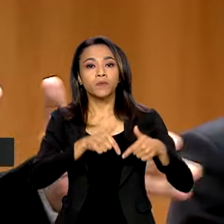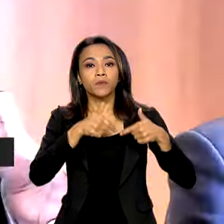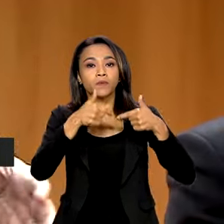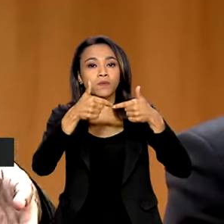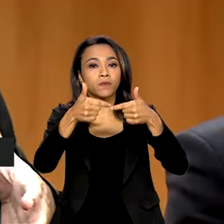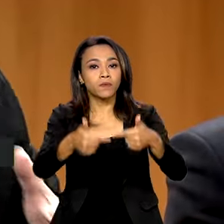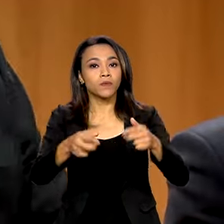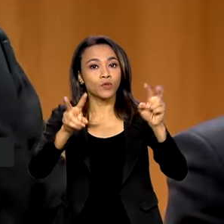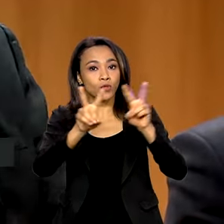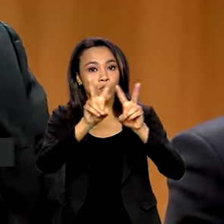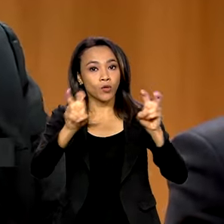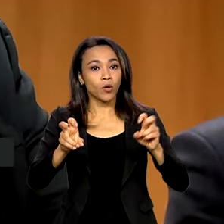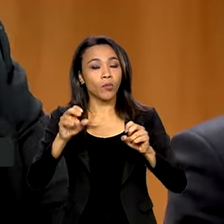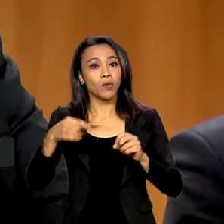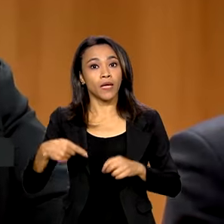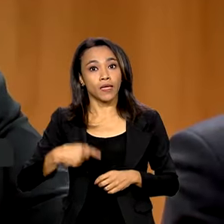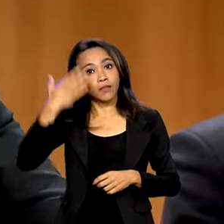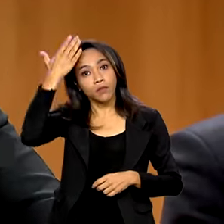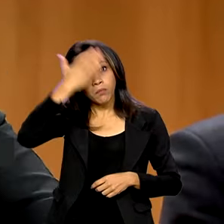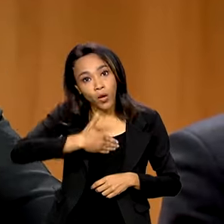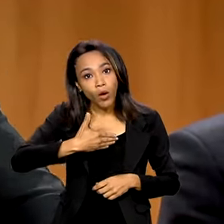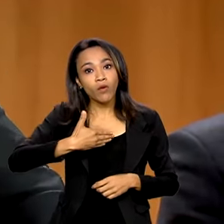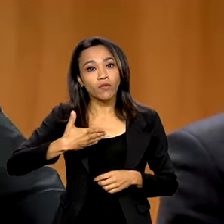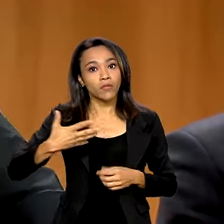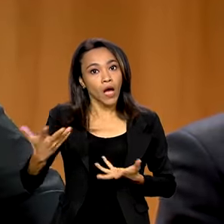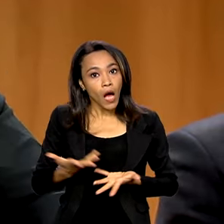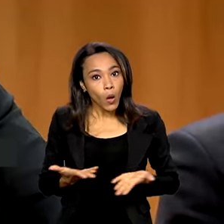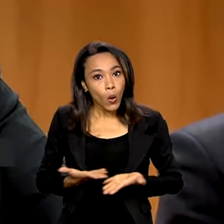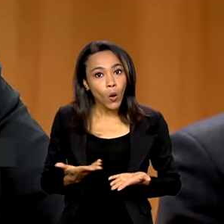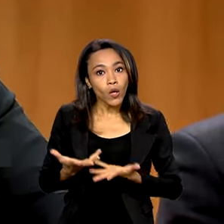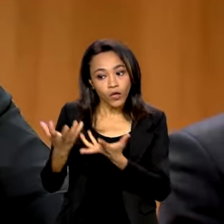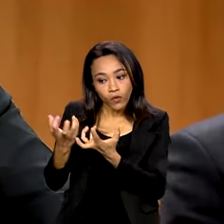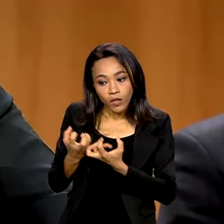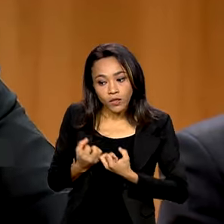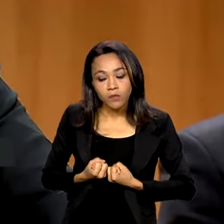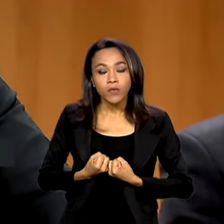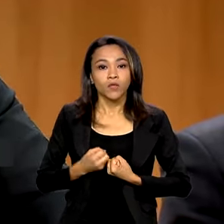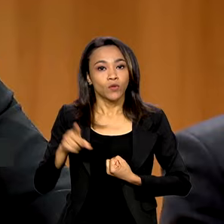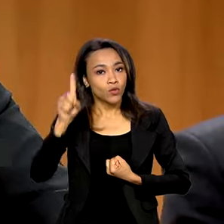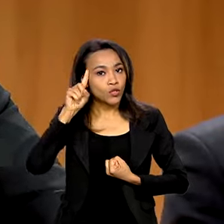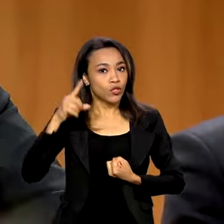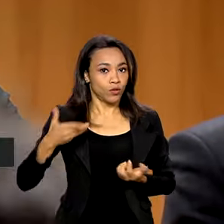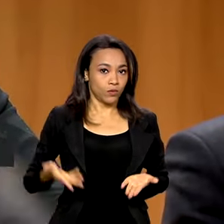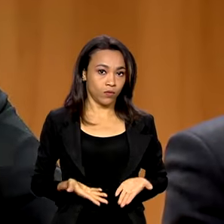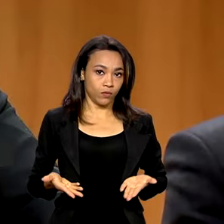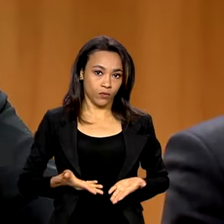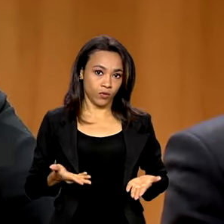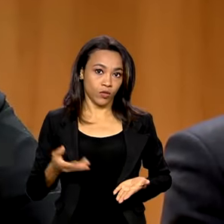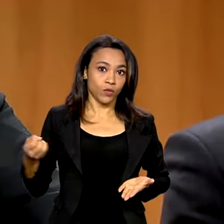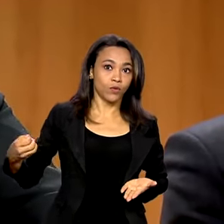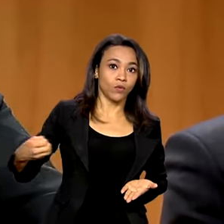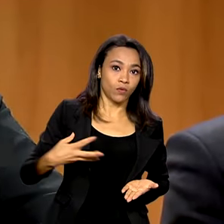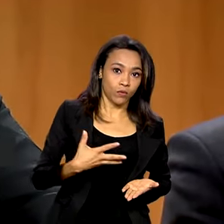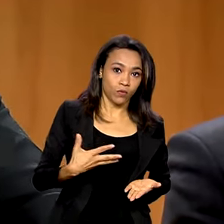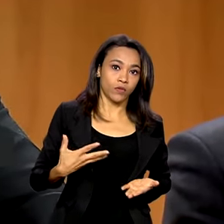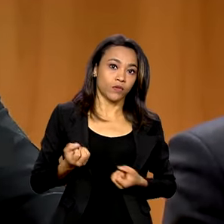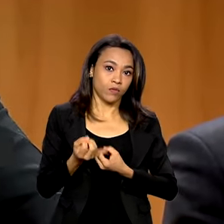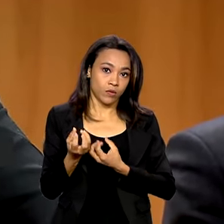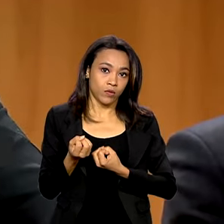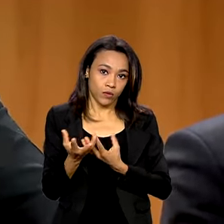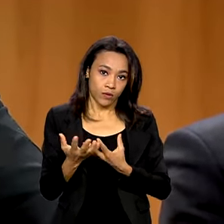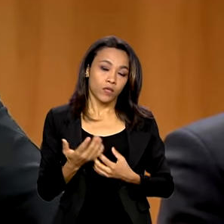derivadas desse conjunto de provas que foi colhido no dia de hoje. O outro assunto que eu